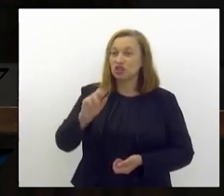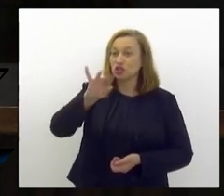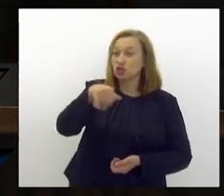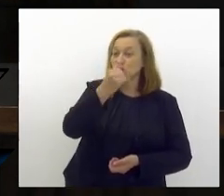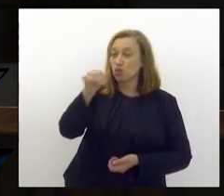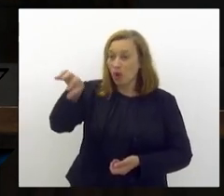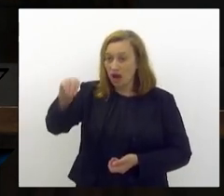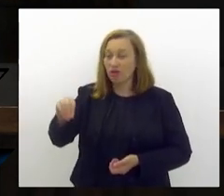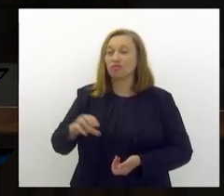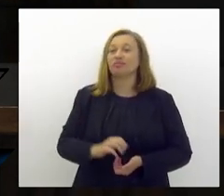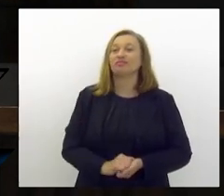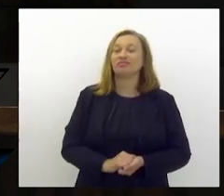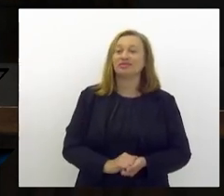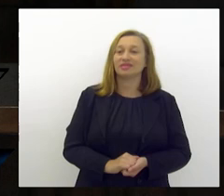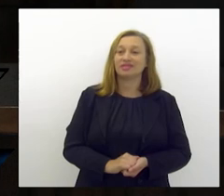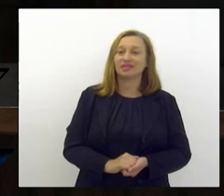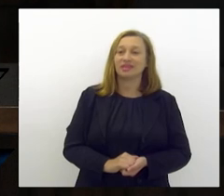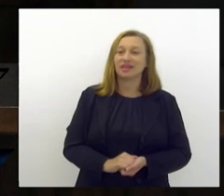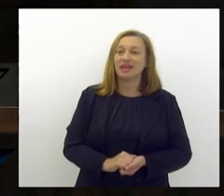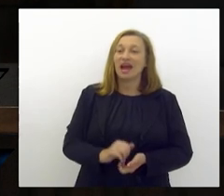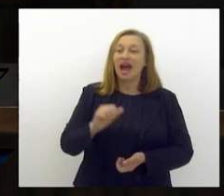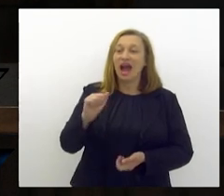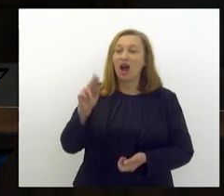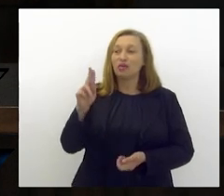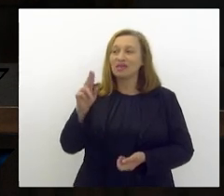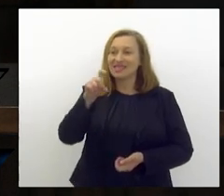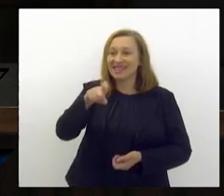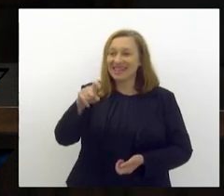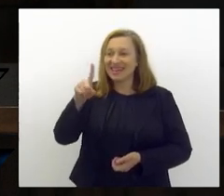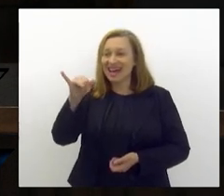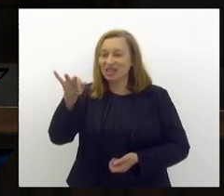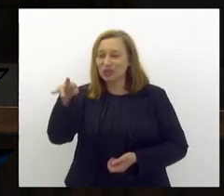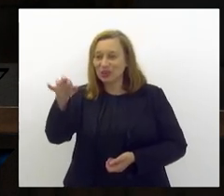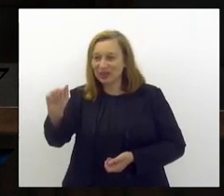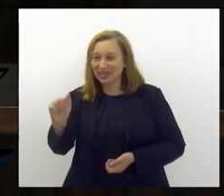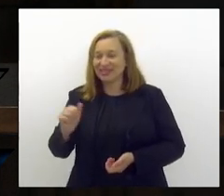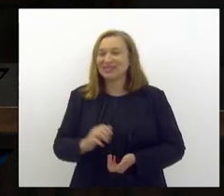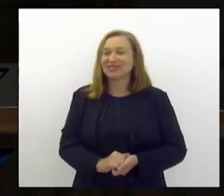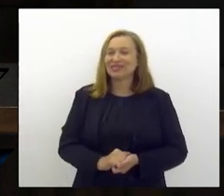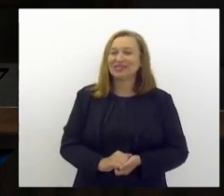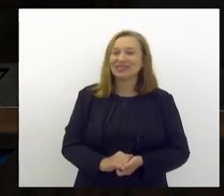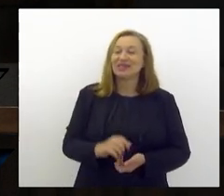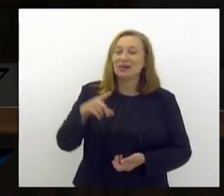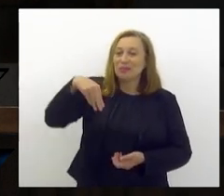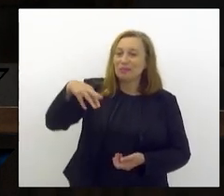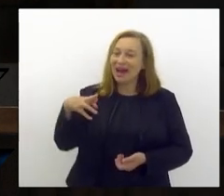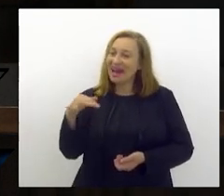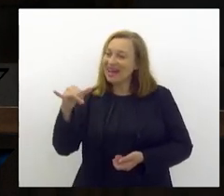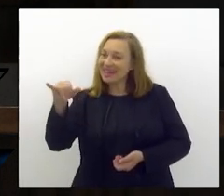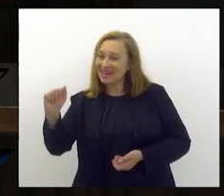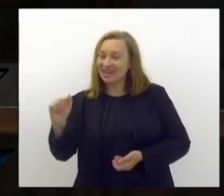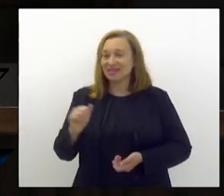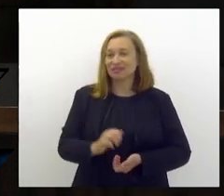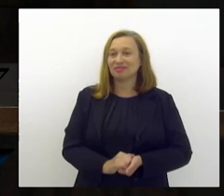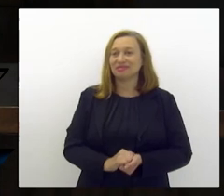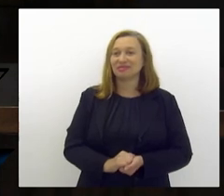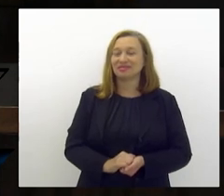de Carvalho, Auxiliadora Silva Tavares Vieira, Maria de Lourdes